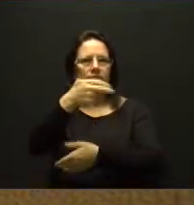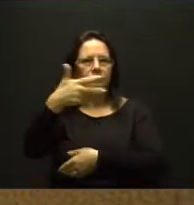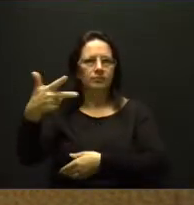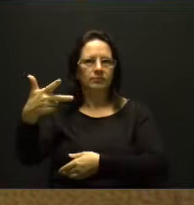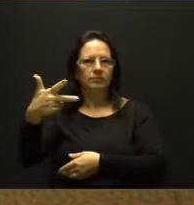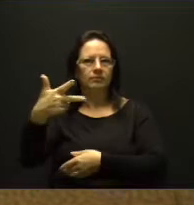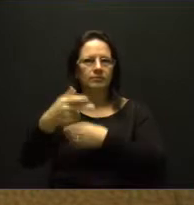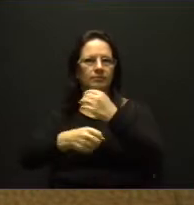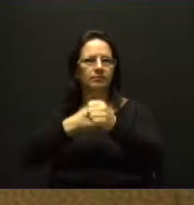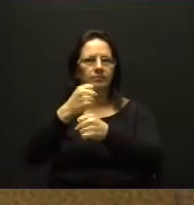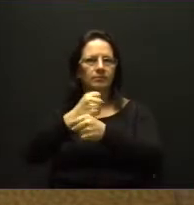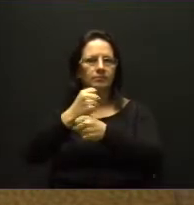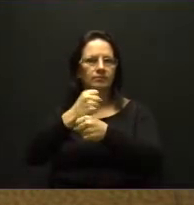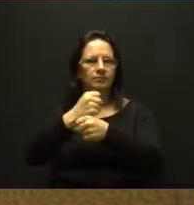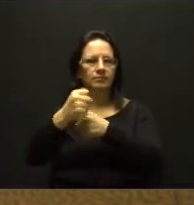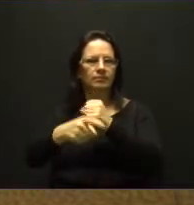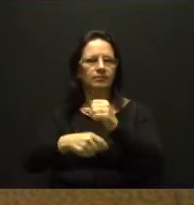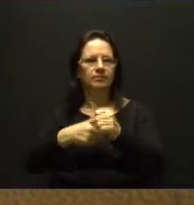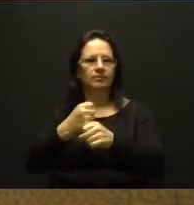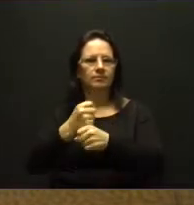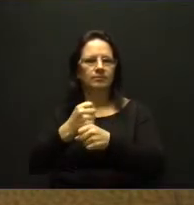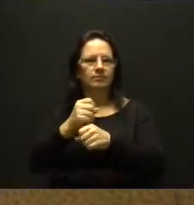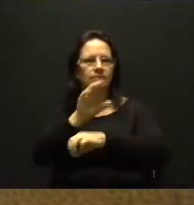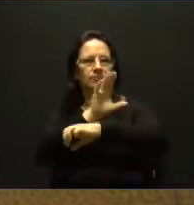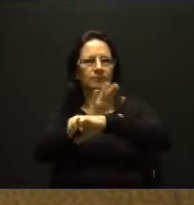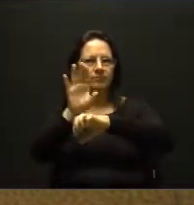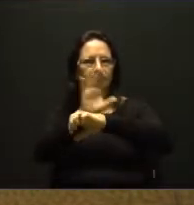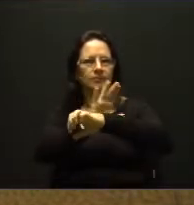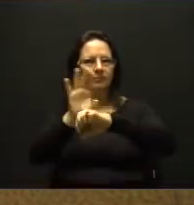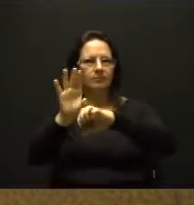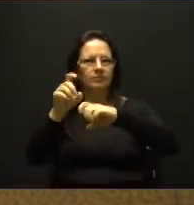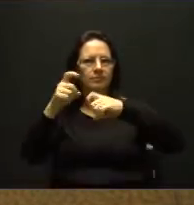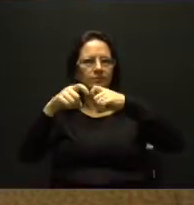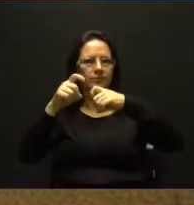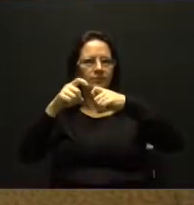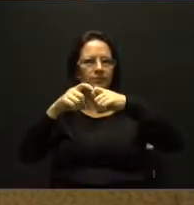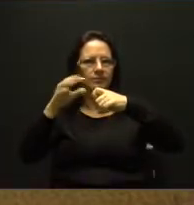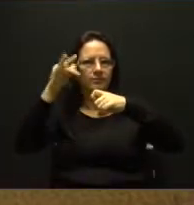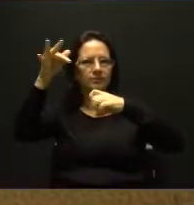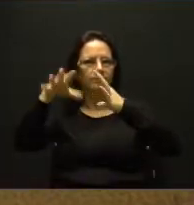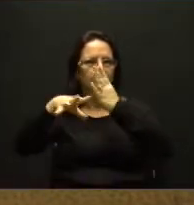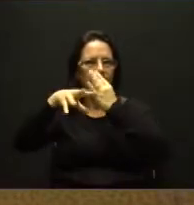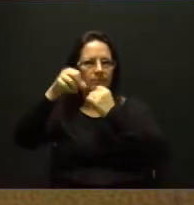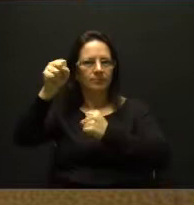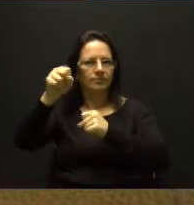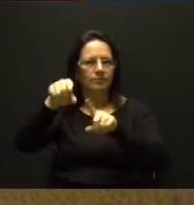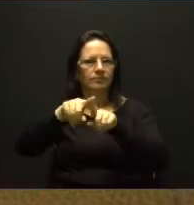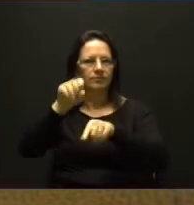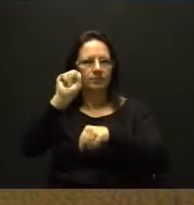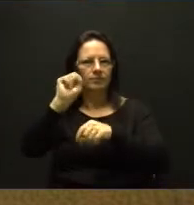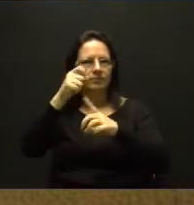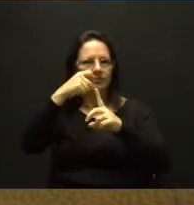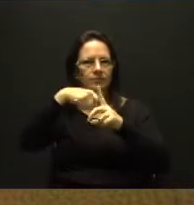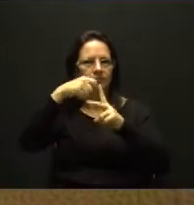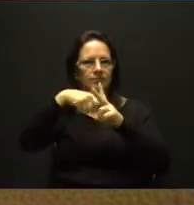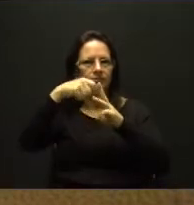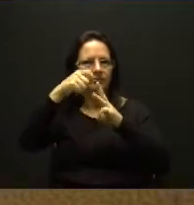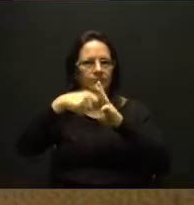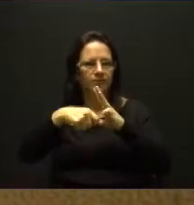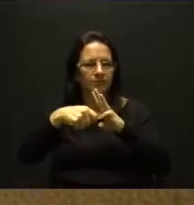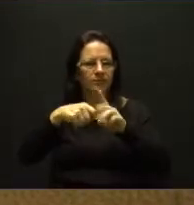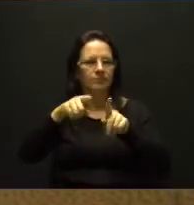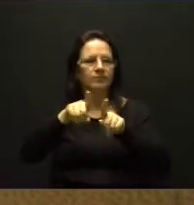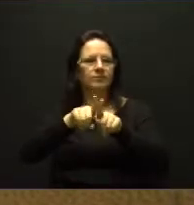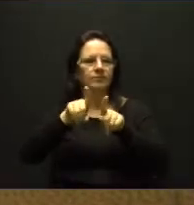que foi o meu sustento para mim fazer o curso de medicina veterinária passei oito meses do corpo de bombeiro